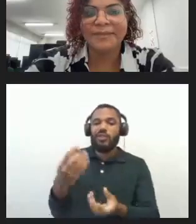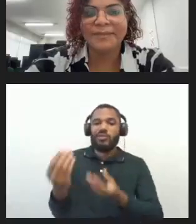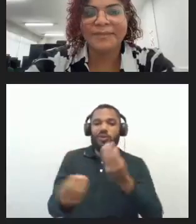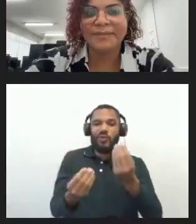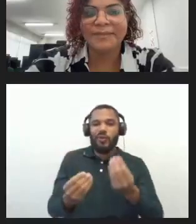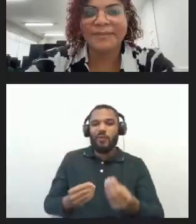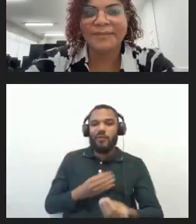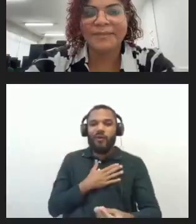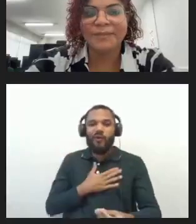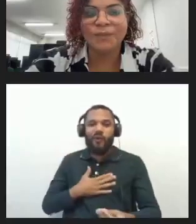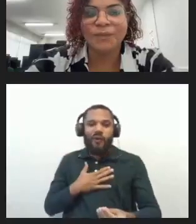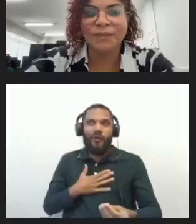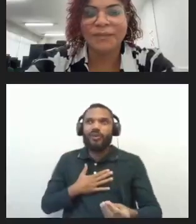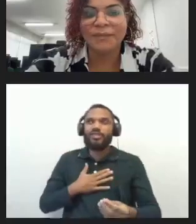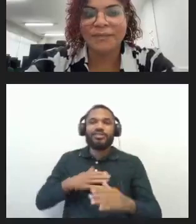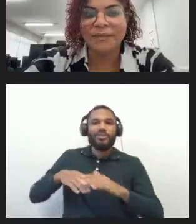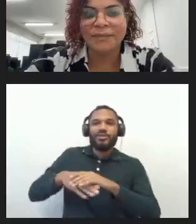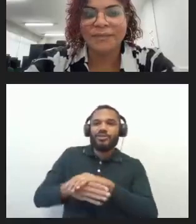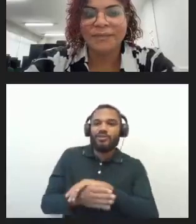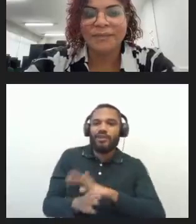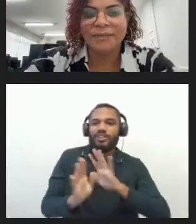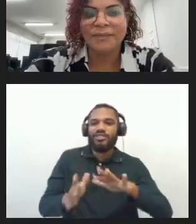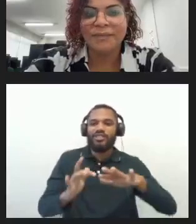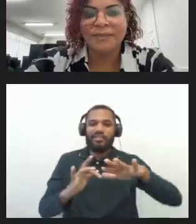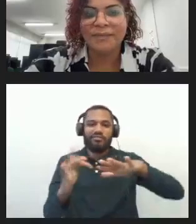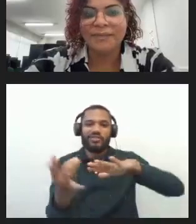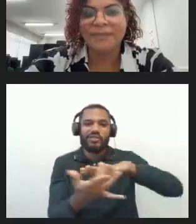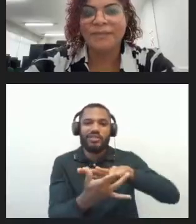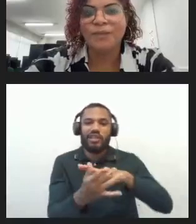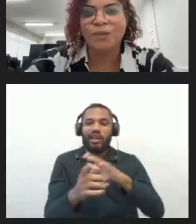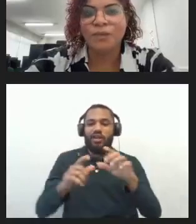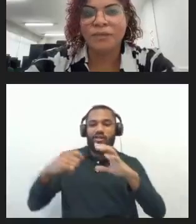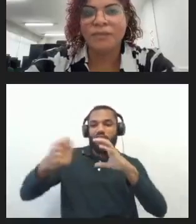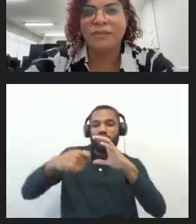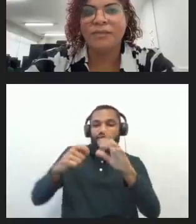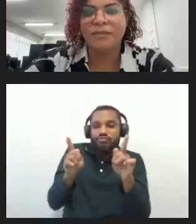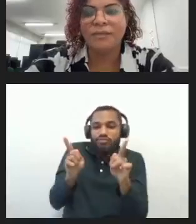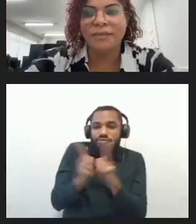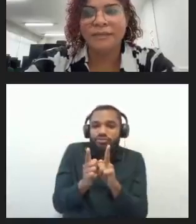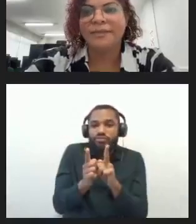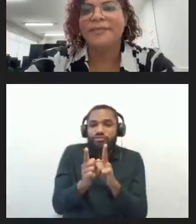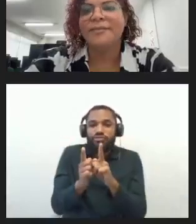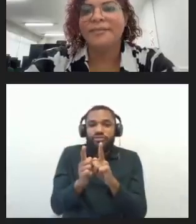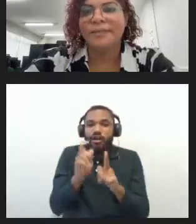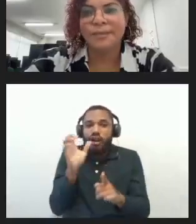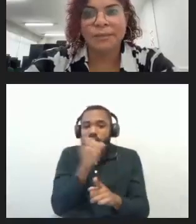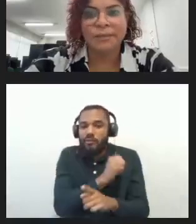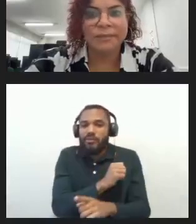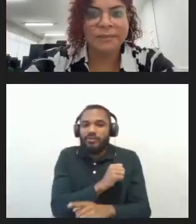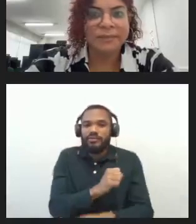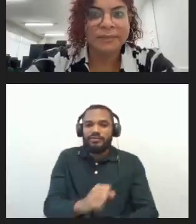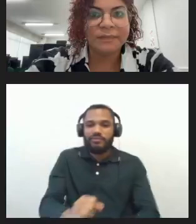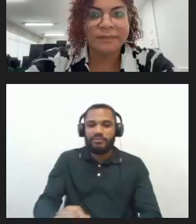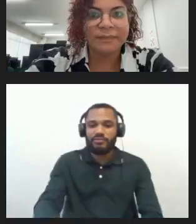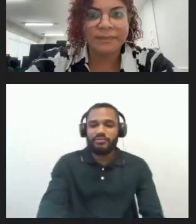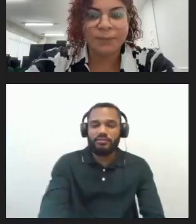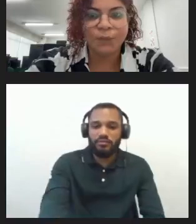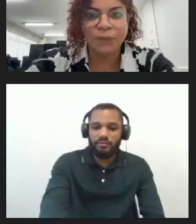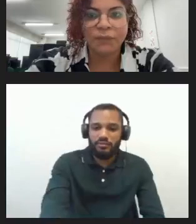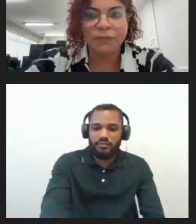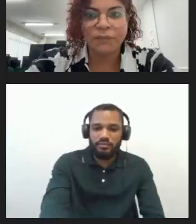muito acostumado, digamos assim, com os recursos mais imediatos da internet, das mídias. Então, vídeos muito